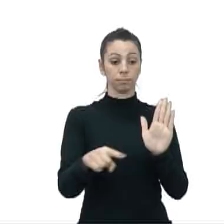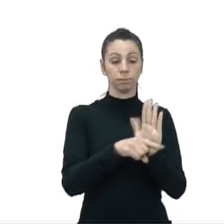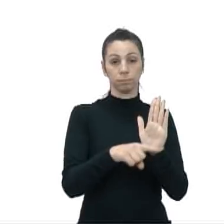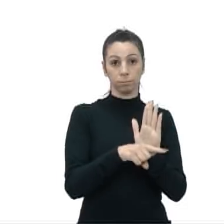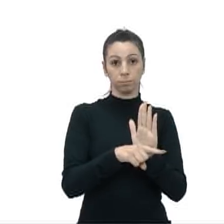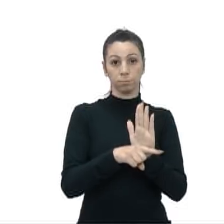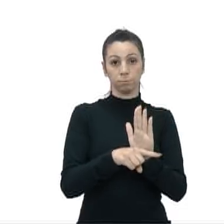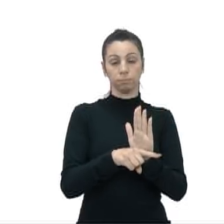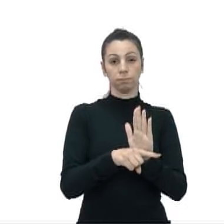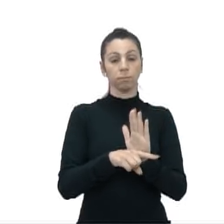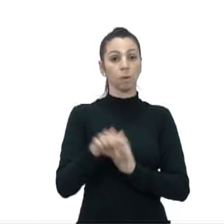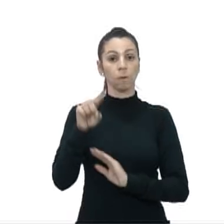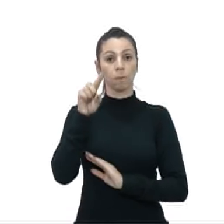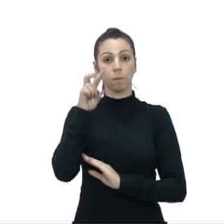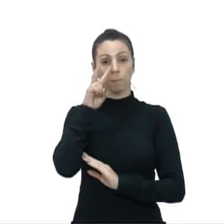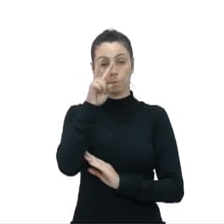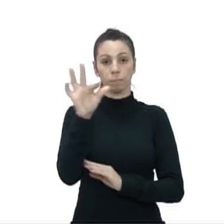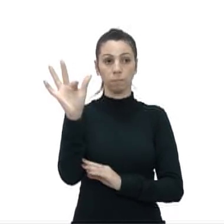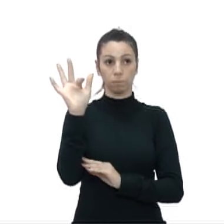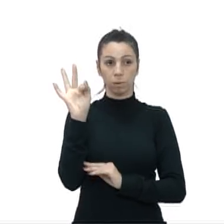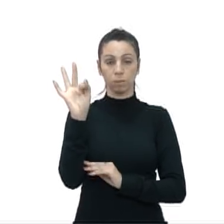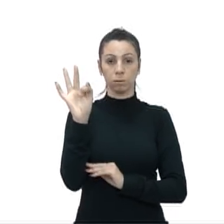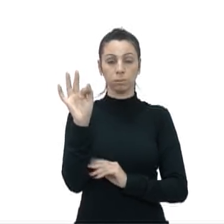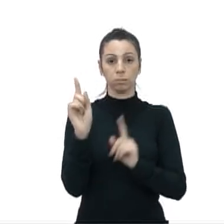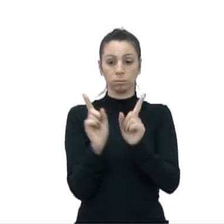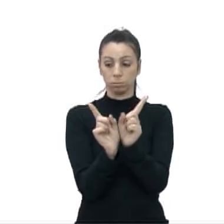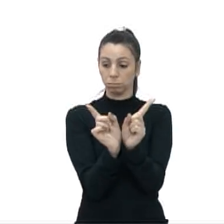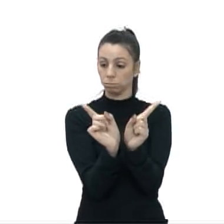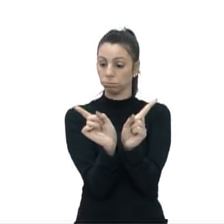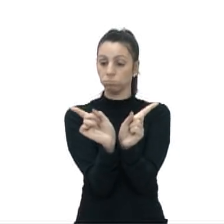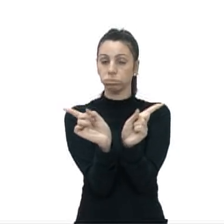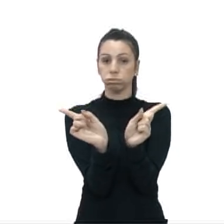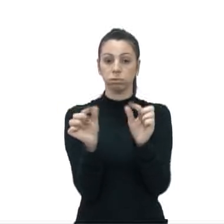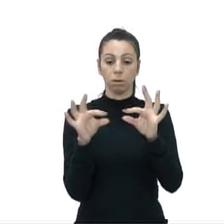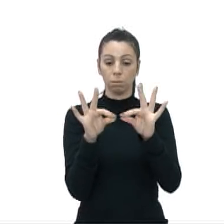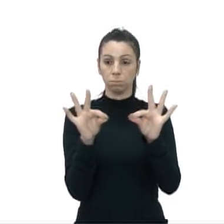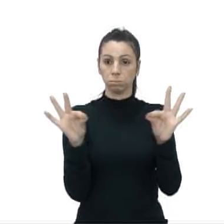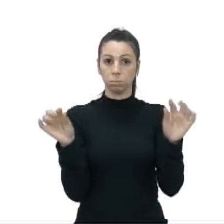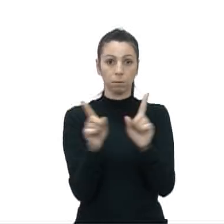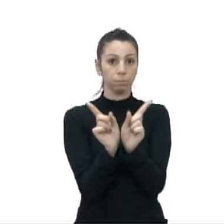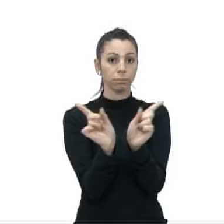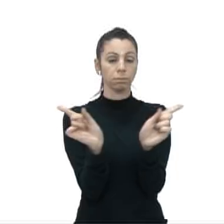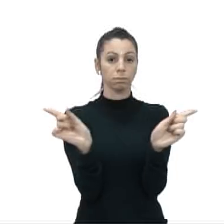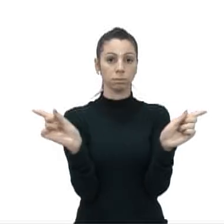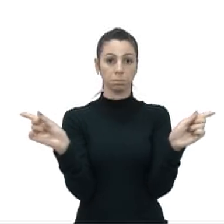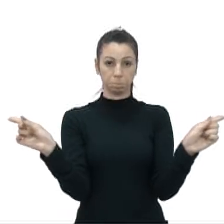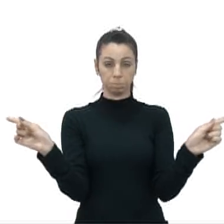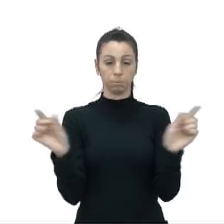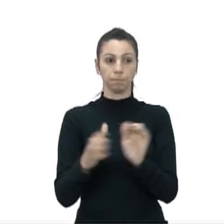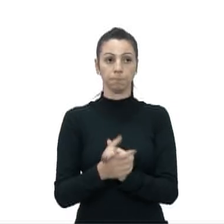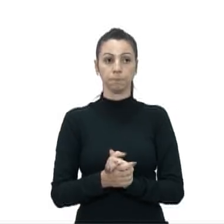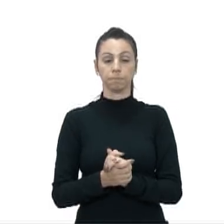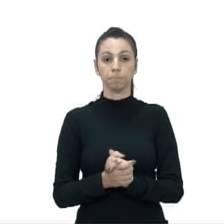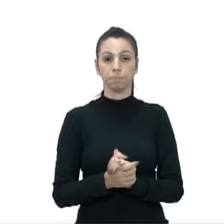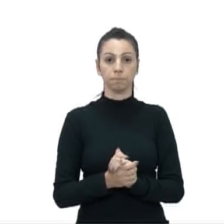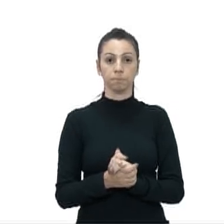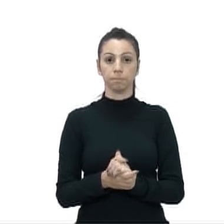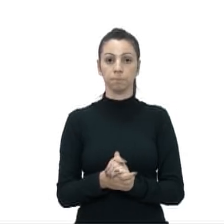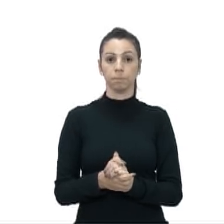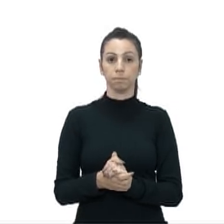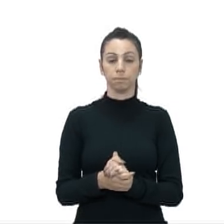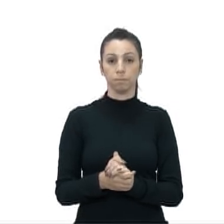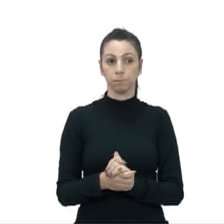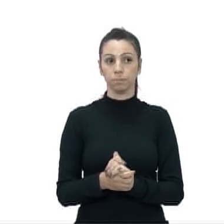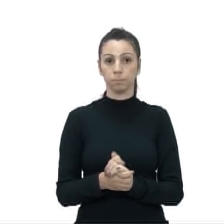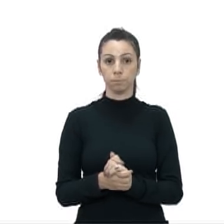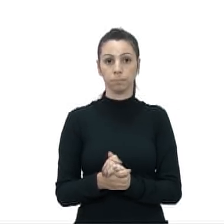vetorial, né? Uma subtração de força em que eles estão na mesma direção, só que sentidos opostos, certo? Então, aplicando aqui, nós vamos